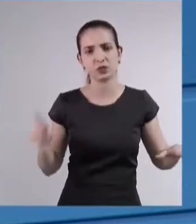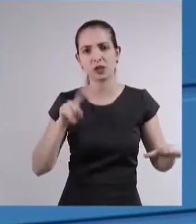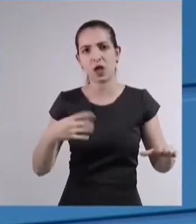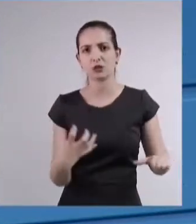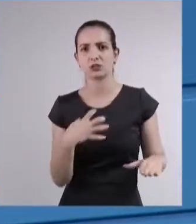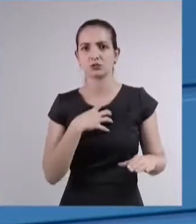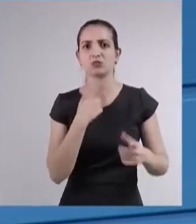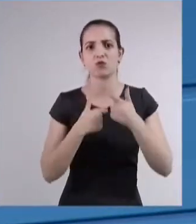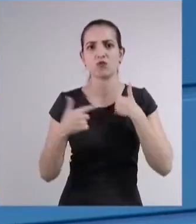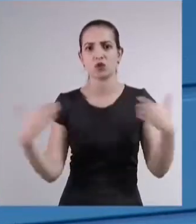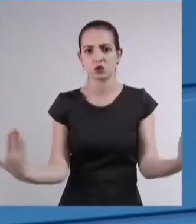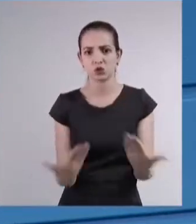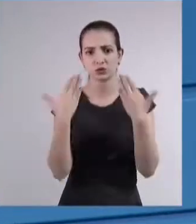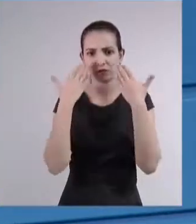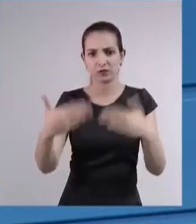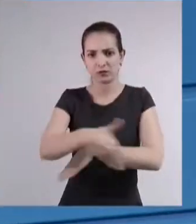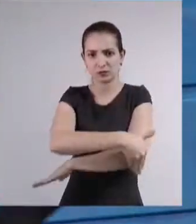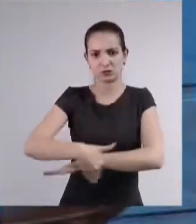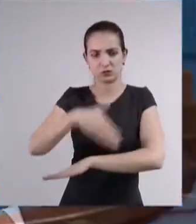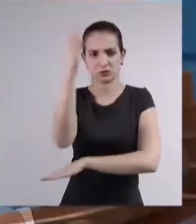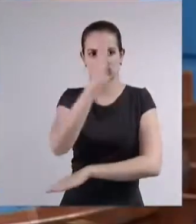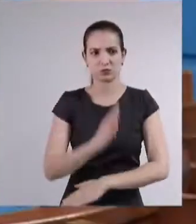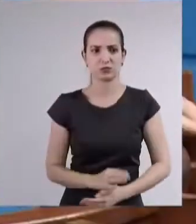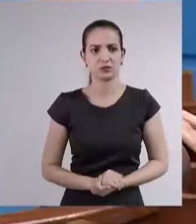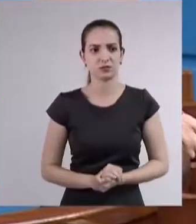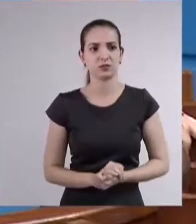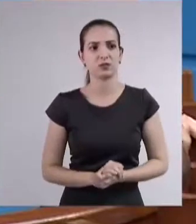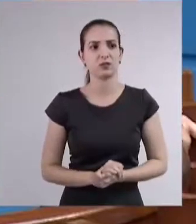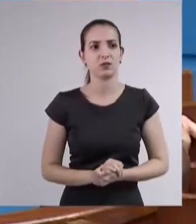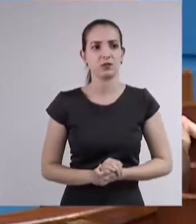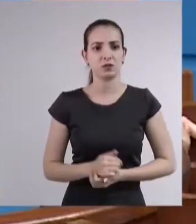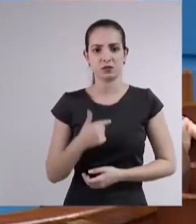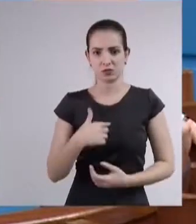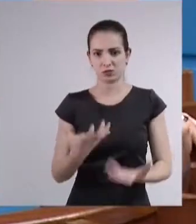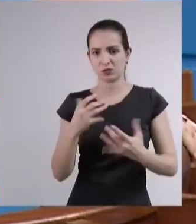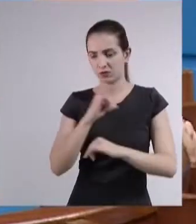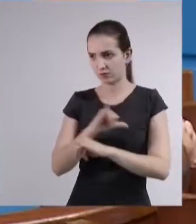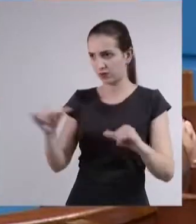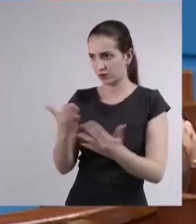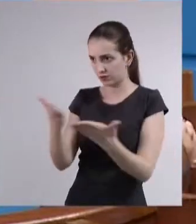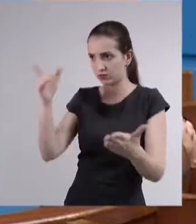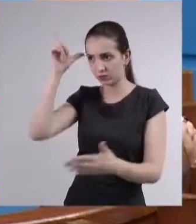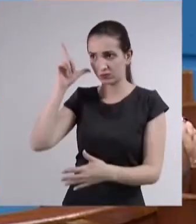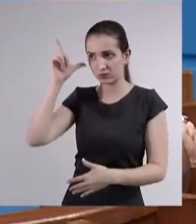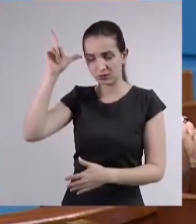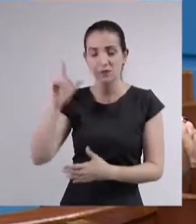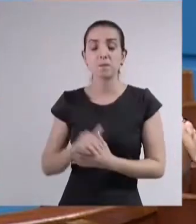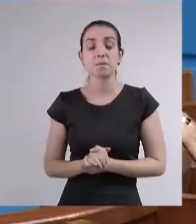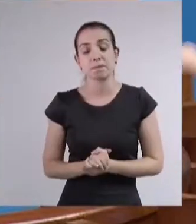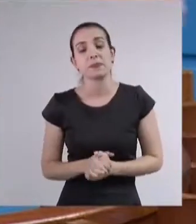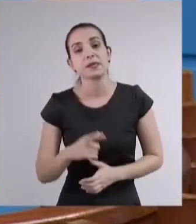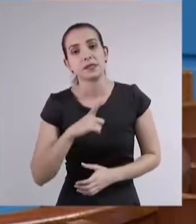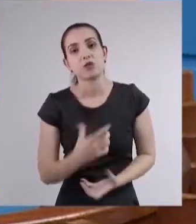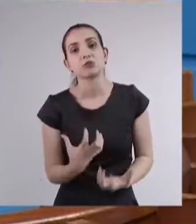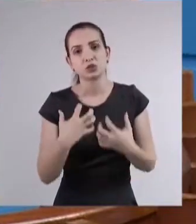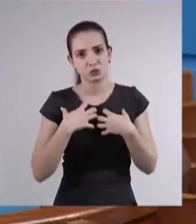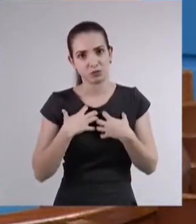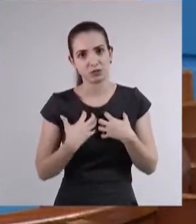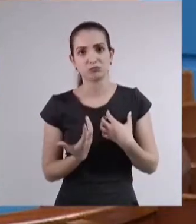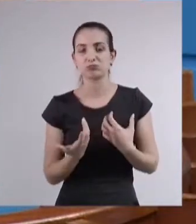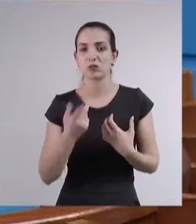que hoje a gente vê nas ruas do Brasil. Deixa eu falar uma coisa para Vossa Excelência, deputado Lídio. Existe esse sentimento anti-PT que